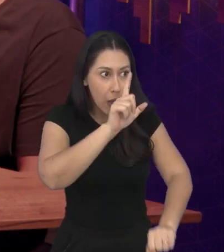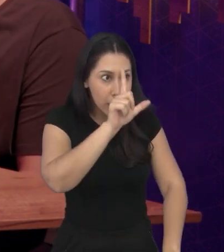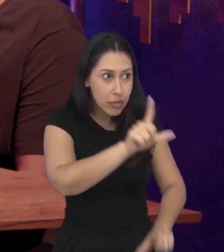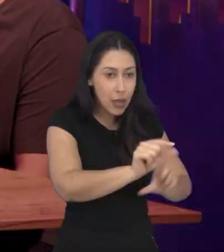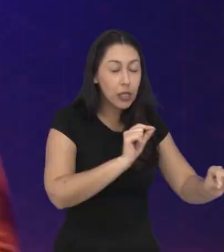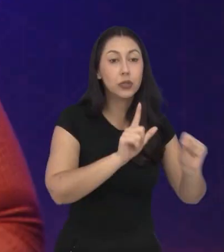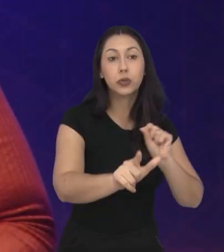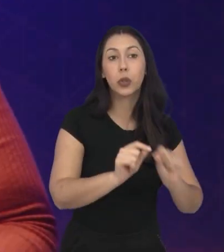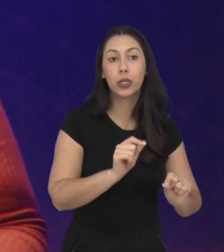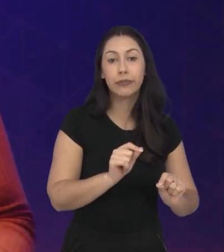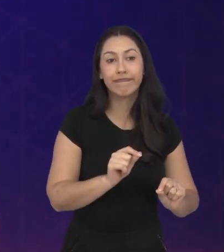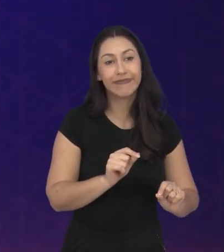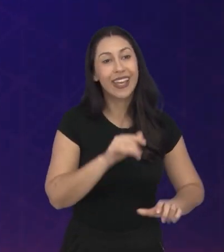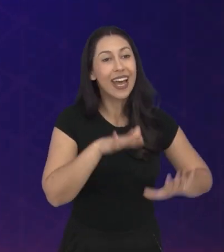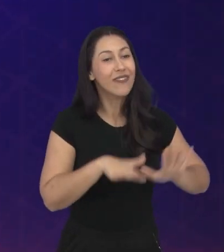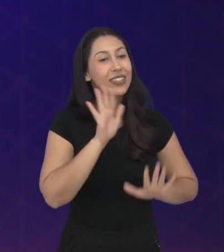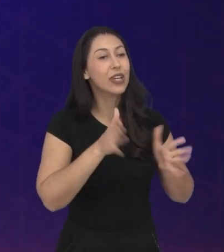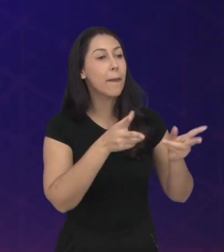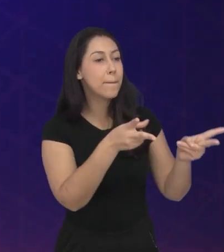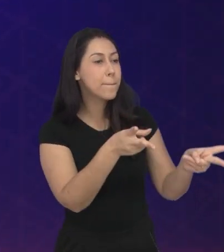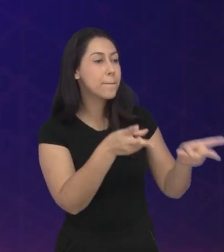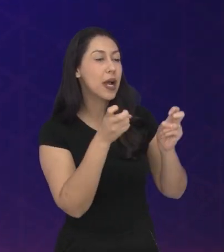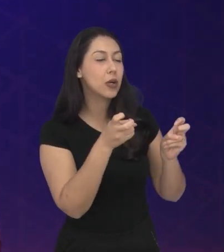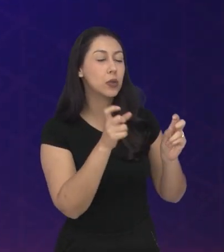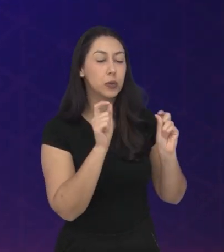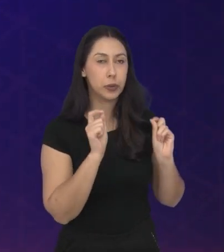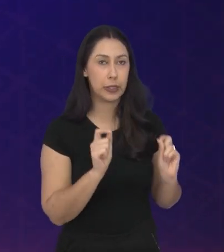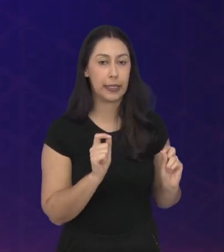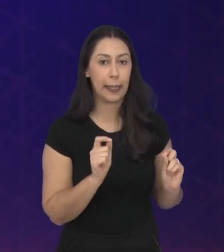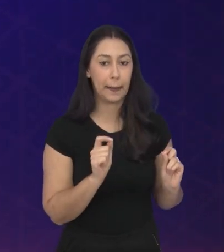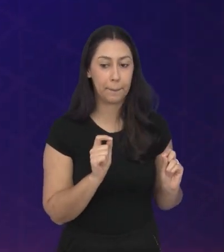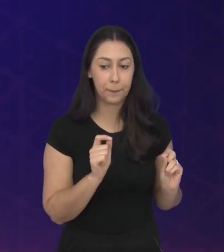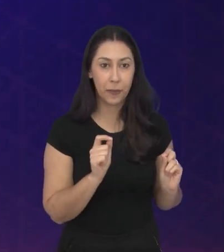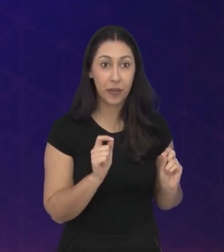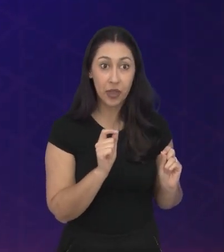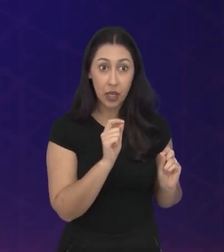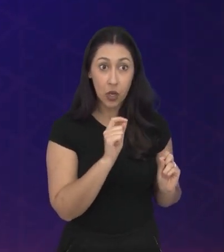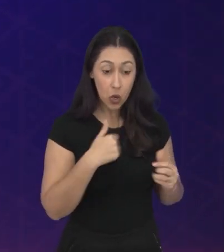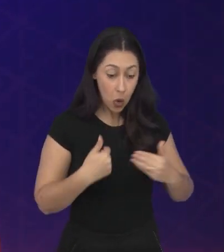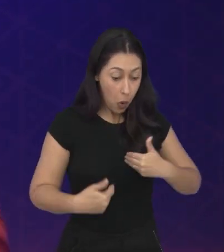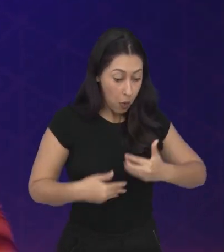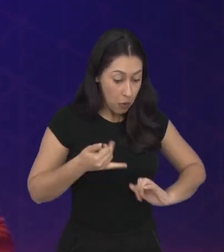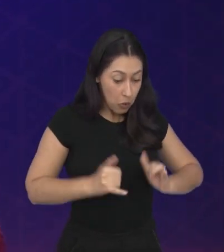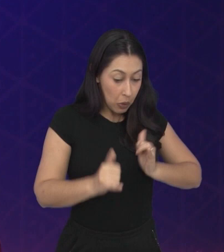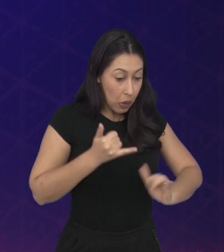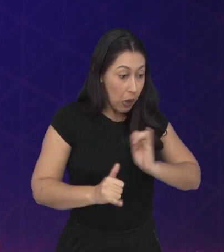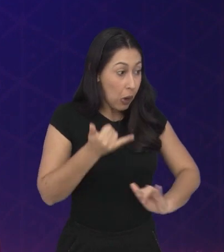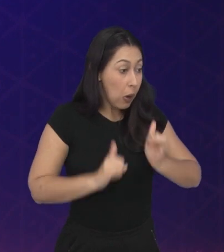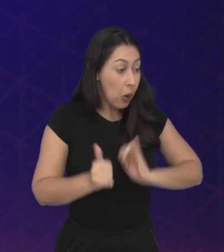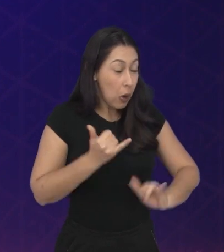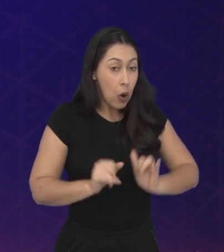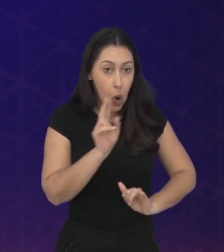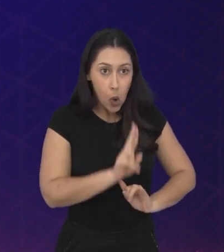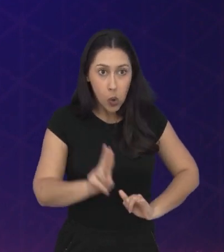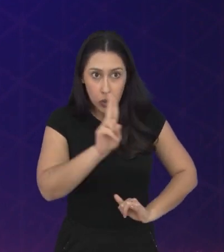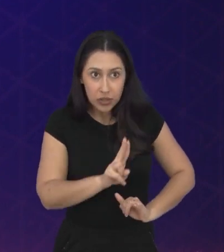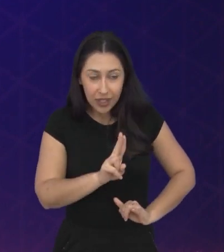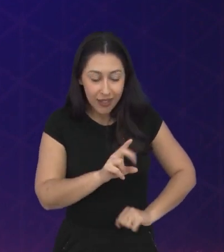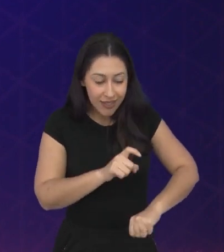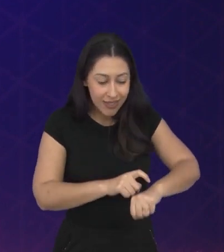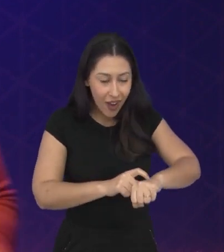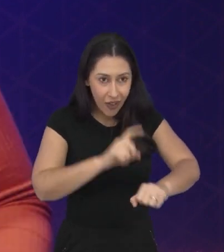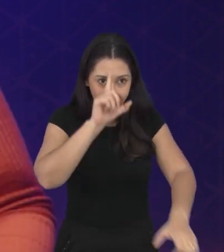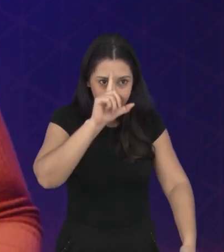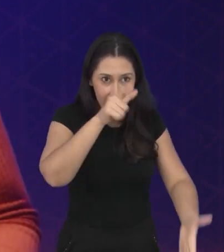Então, sabe aquele, né, talvez você já tenha escutado isso, que a gente gasta energia para se decidir, a gente